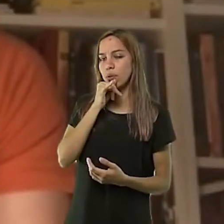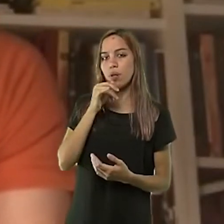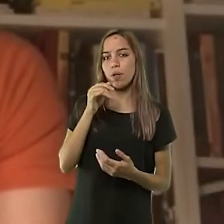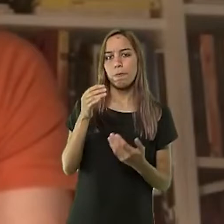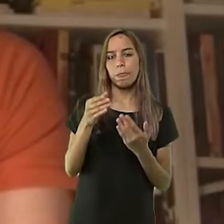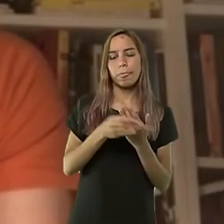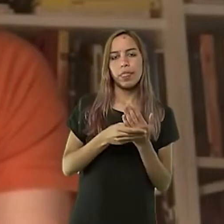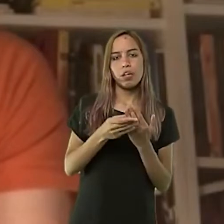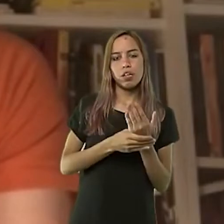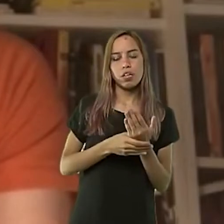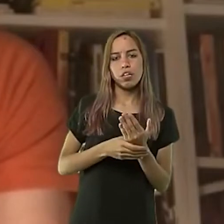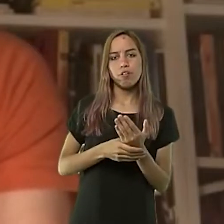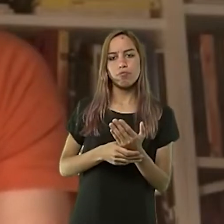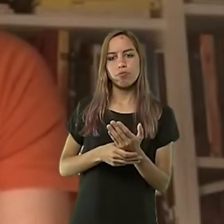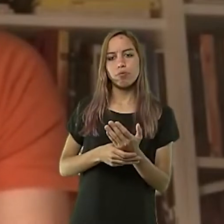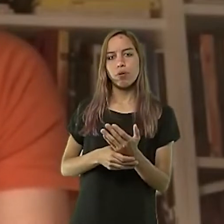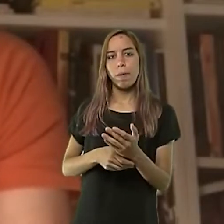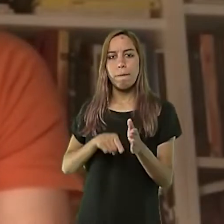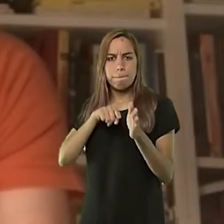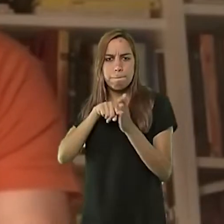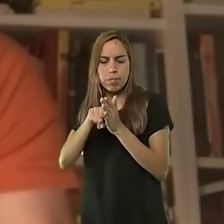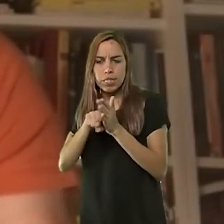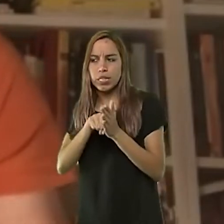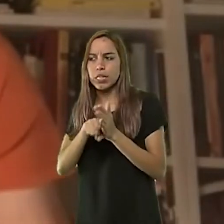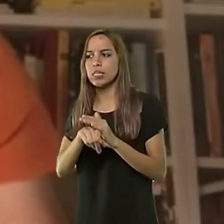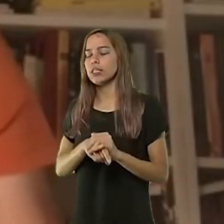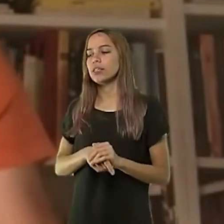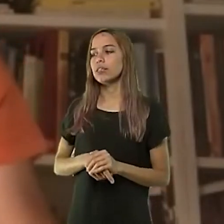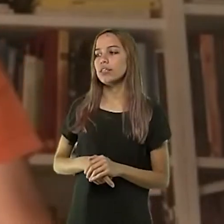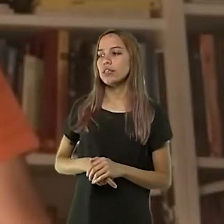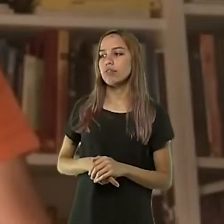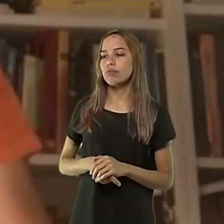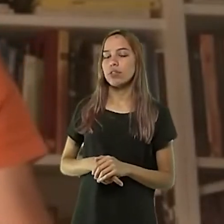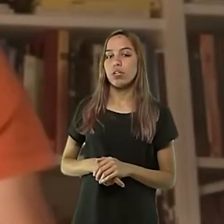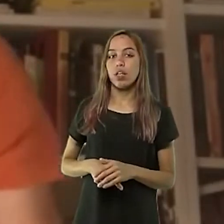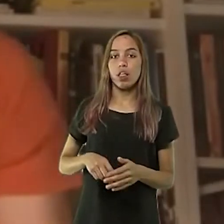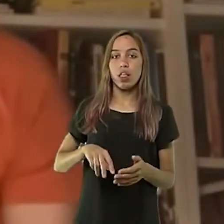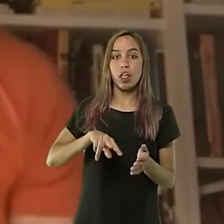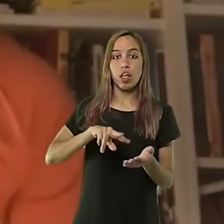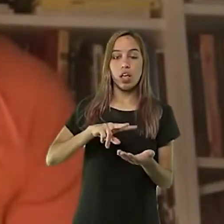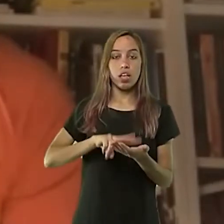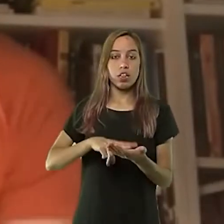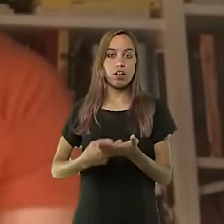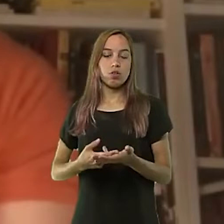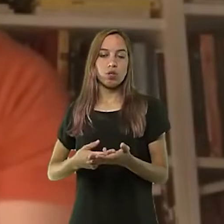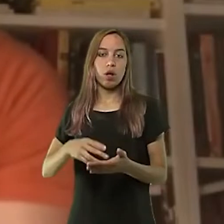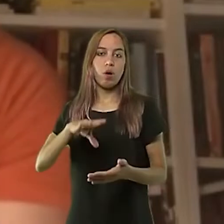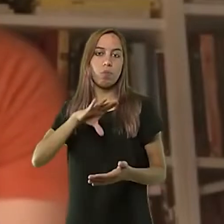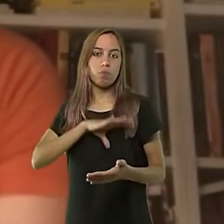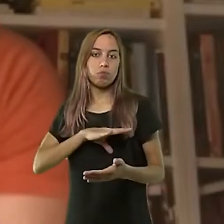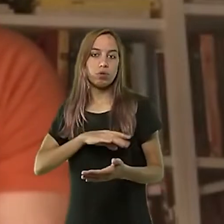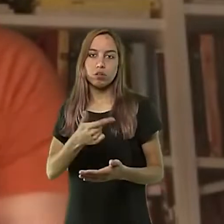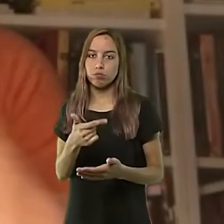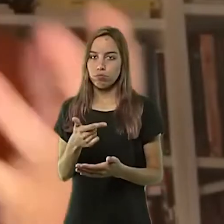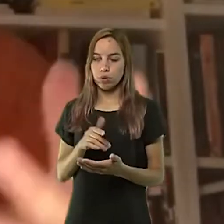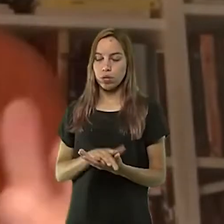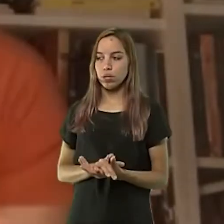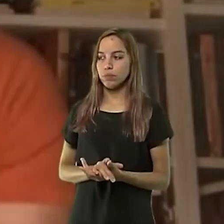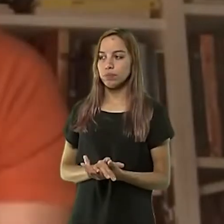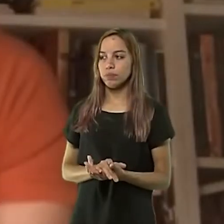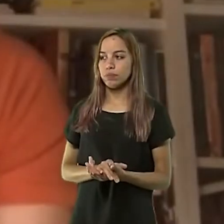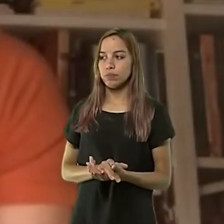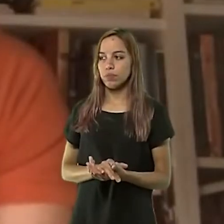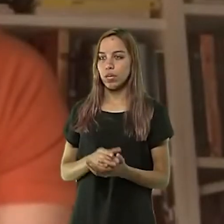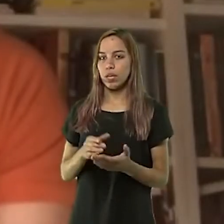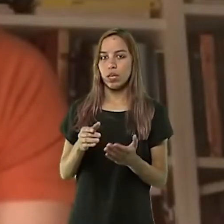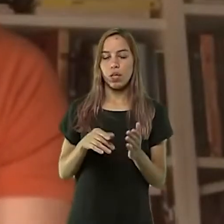no Brasil. Aliás, tem muito poucas traduções, tem apenas uma. Para espanhol, que é uma enciclopédia